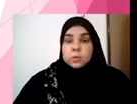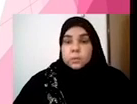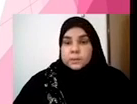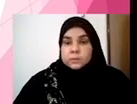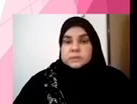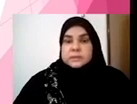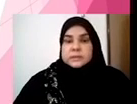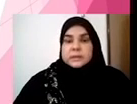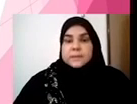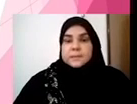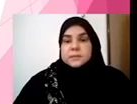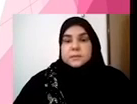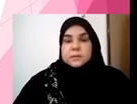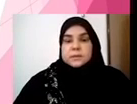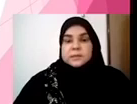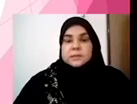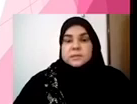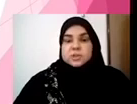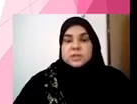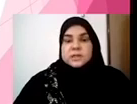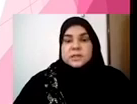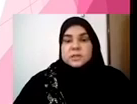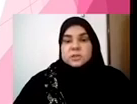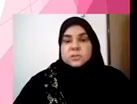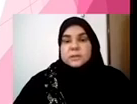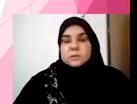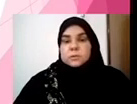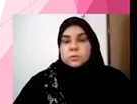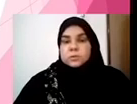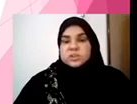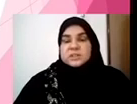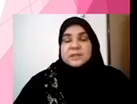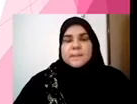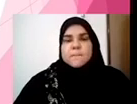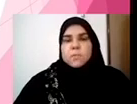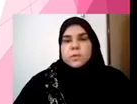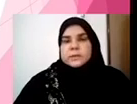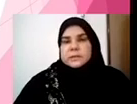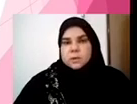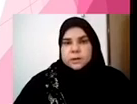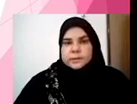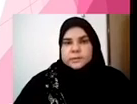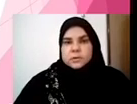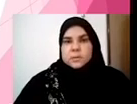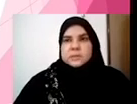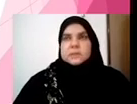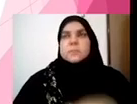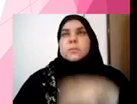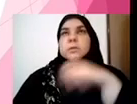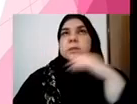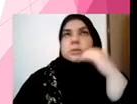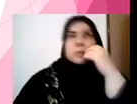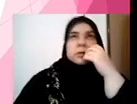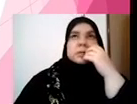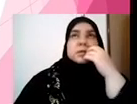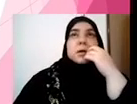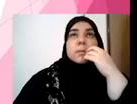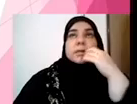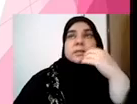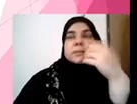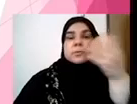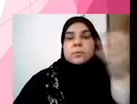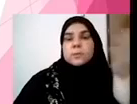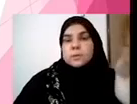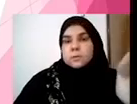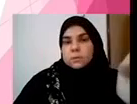Existem números que representam grandezas de grande magnitude e tem muitas ordens. Como assim muitas ordens?